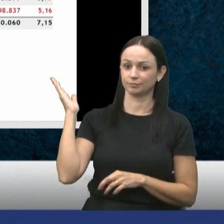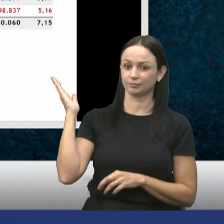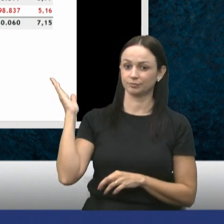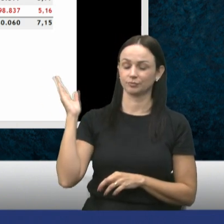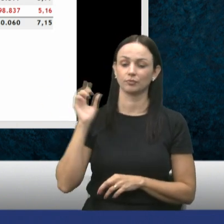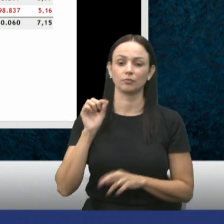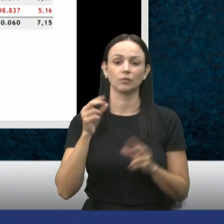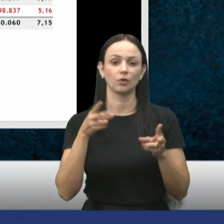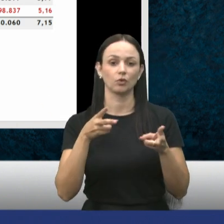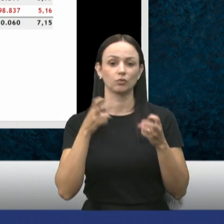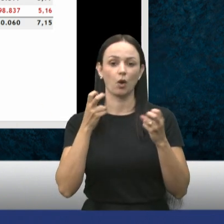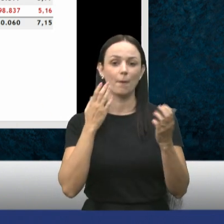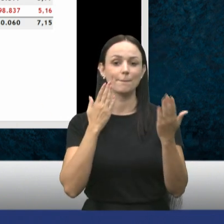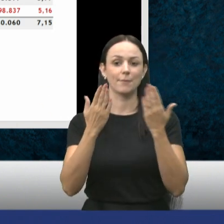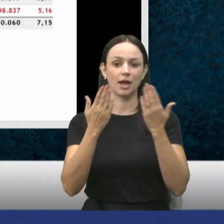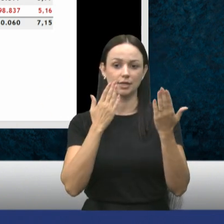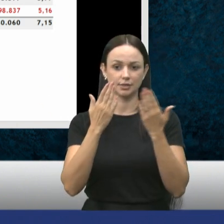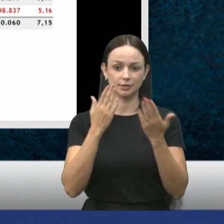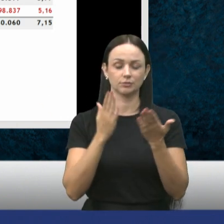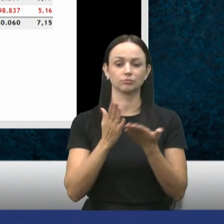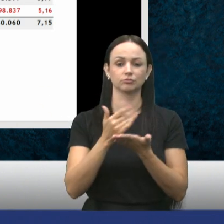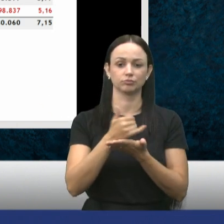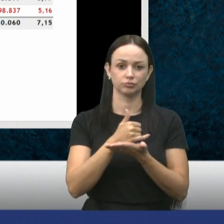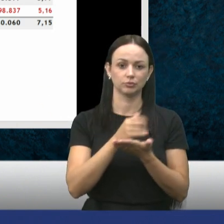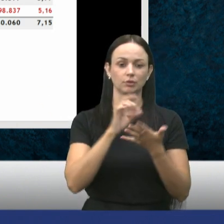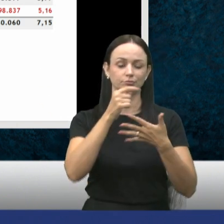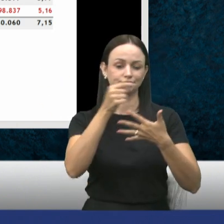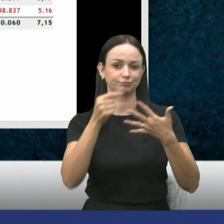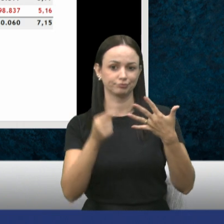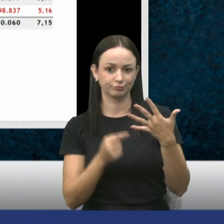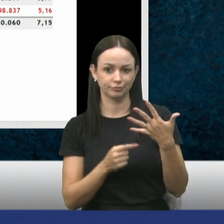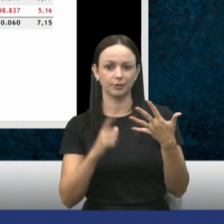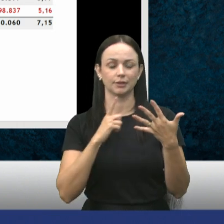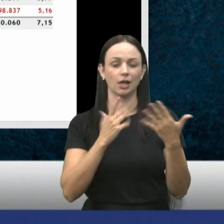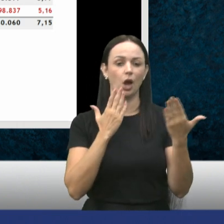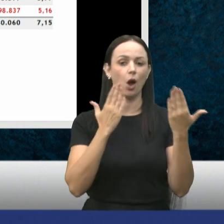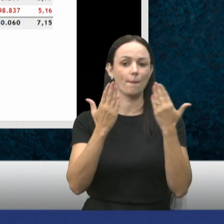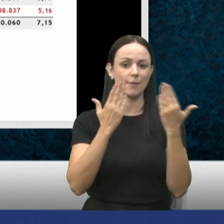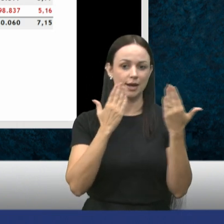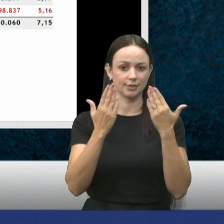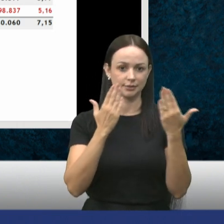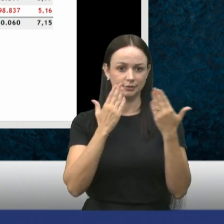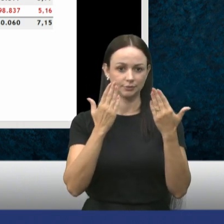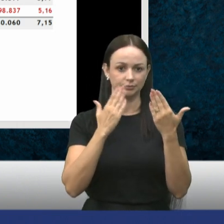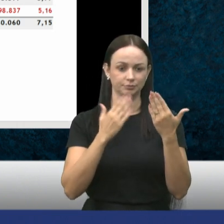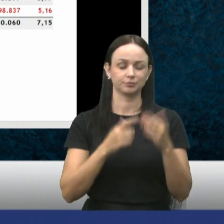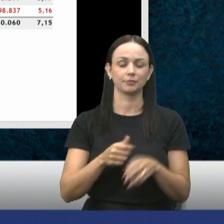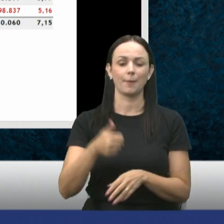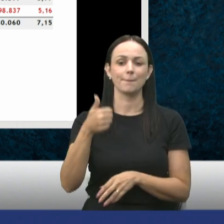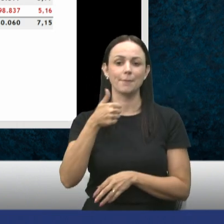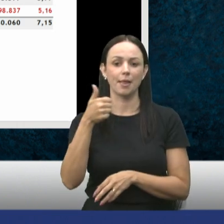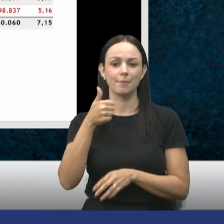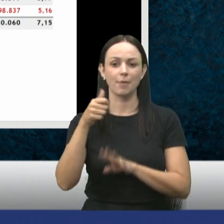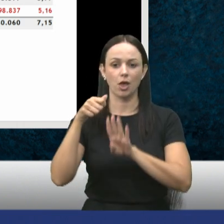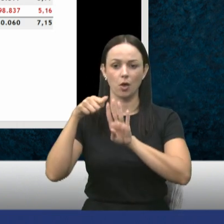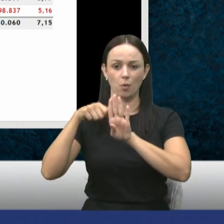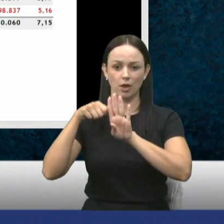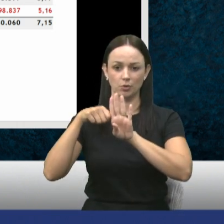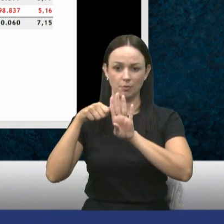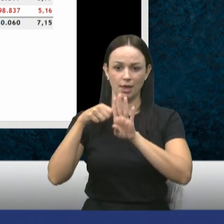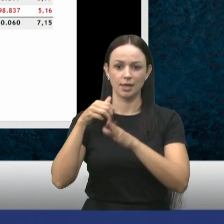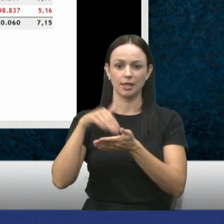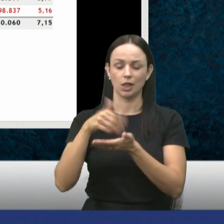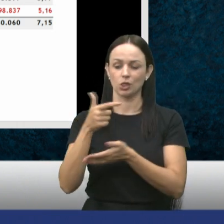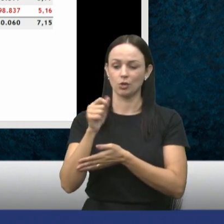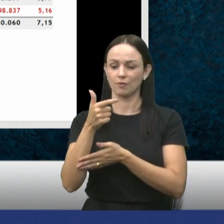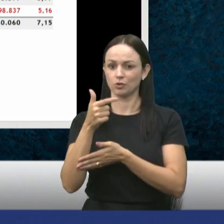observa o comparativo das receitas por natureza. Fazendo uma comparação do primeiro quadrimestre de 2024